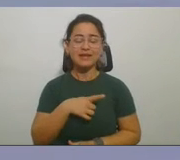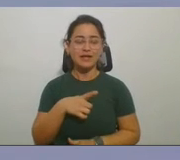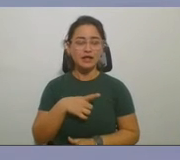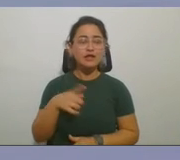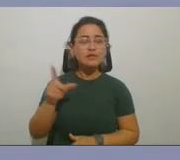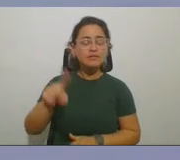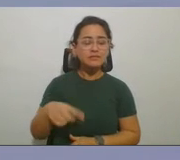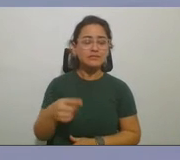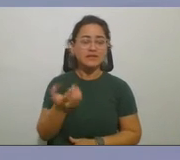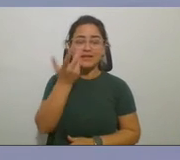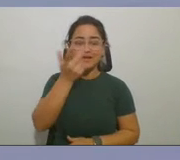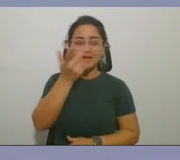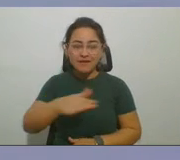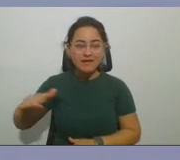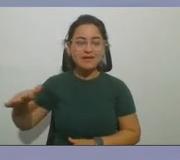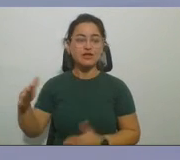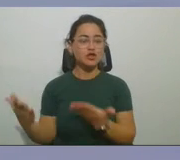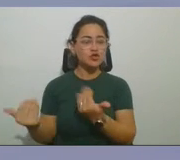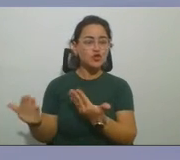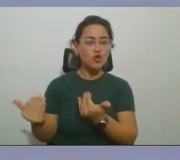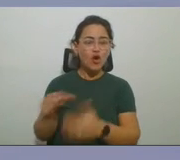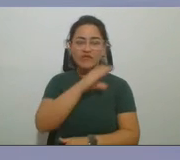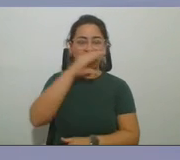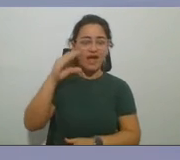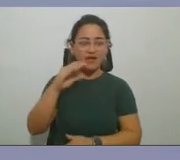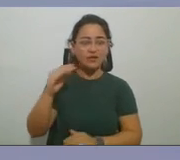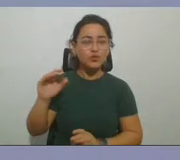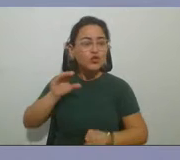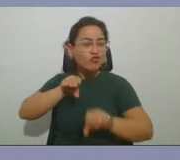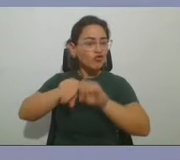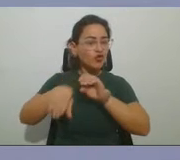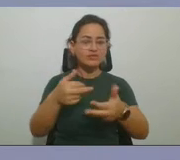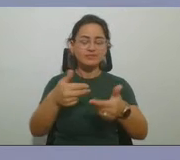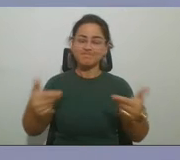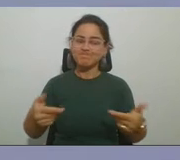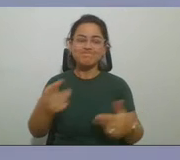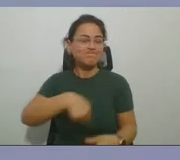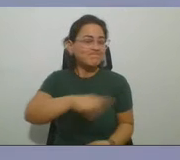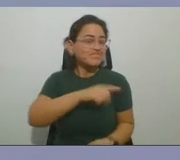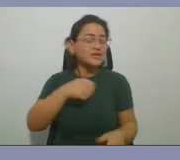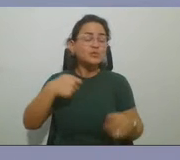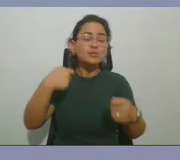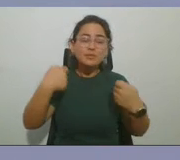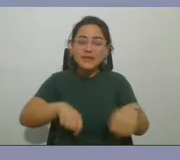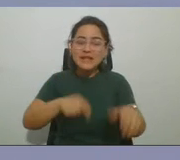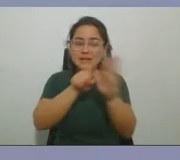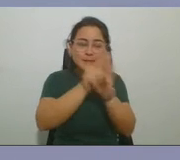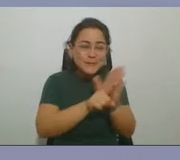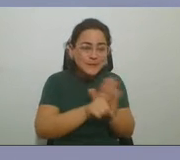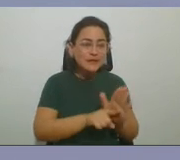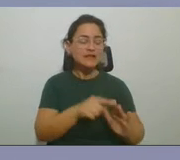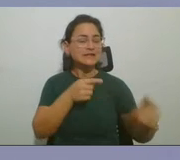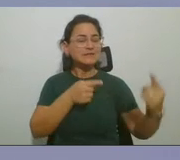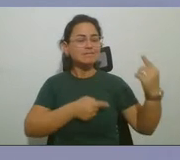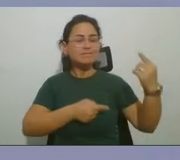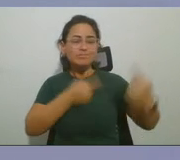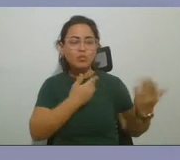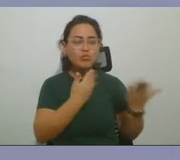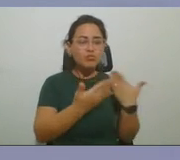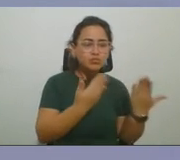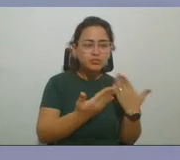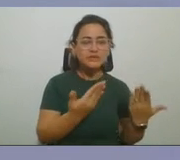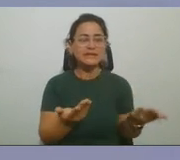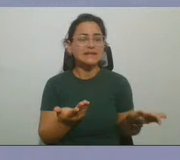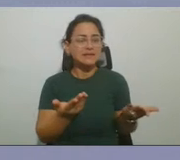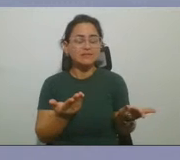jovens e adultos. Muito precisaremos discutir, pesquisar e analisar para que consigamos delinear estratégias que possam